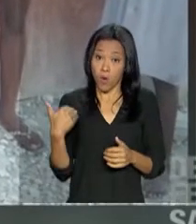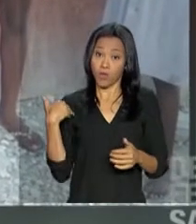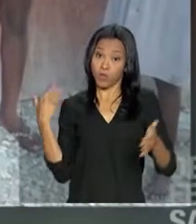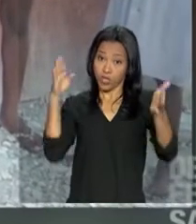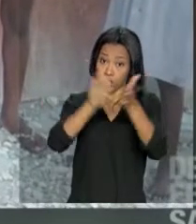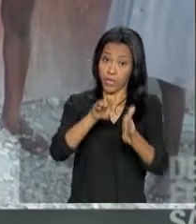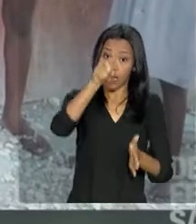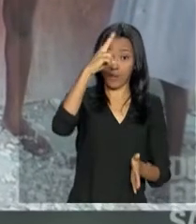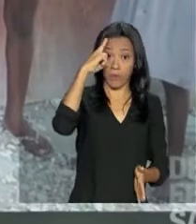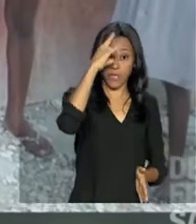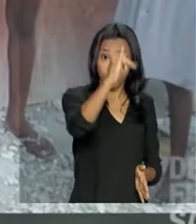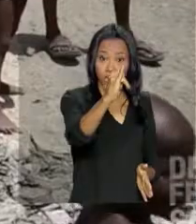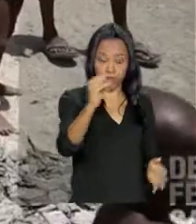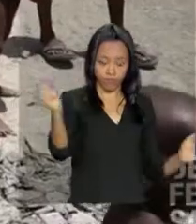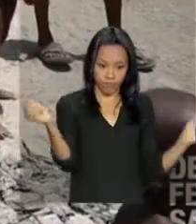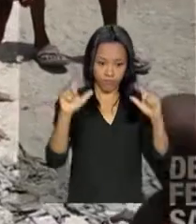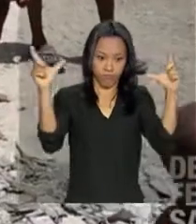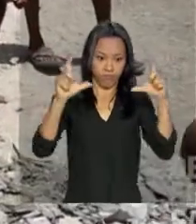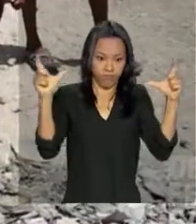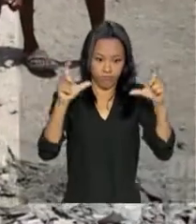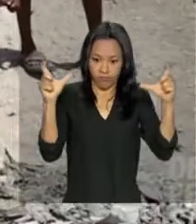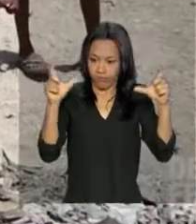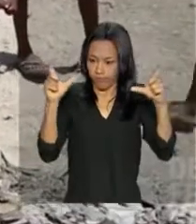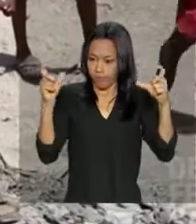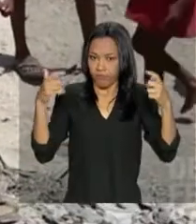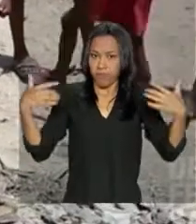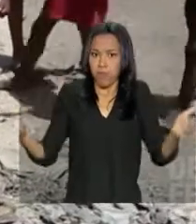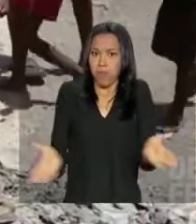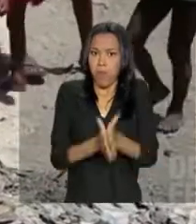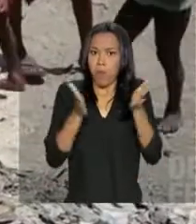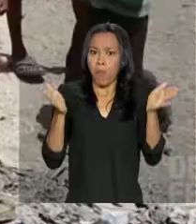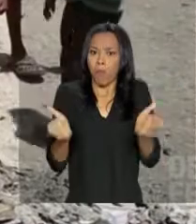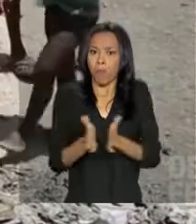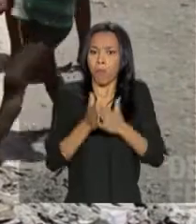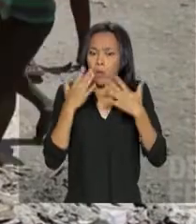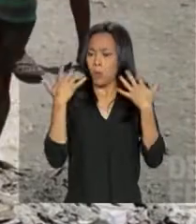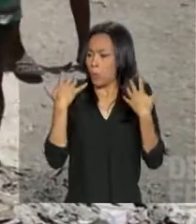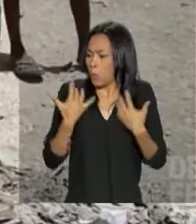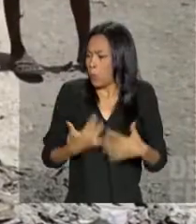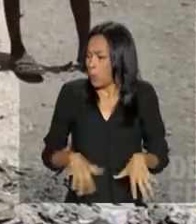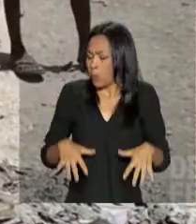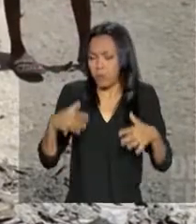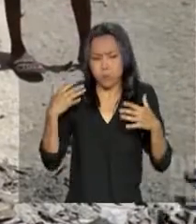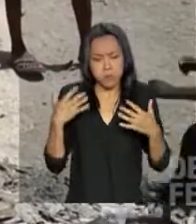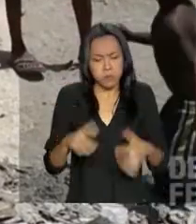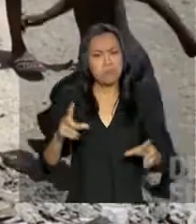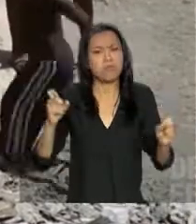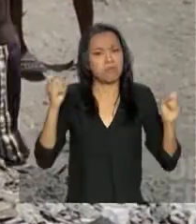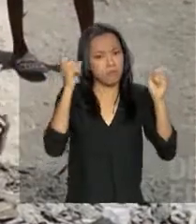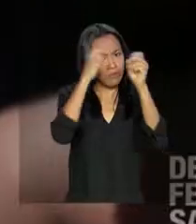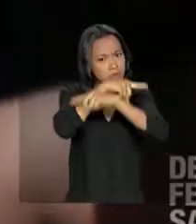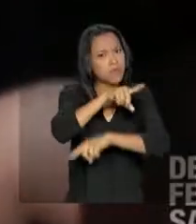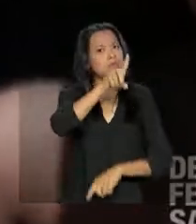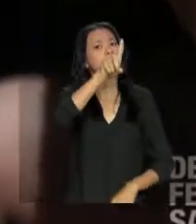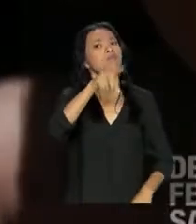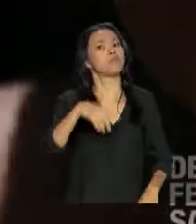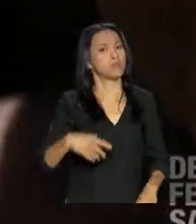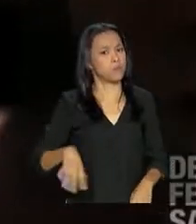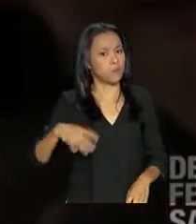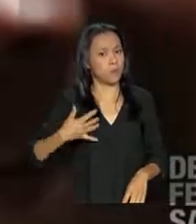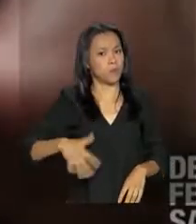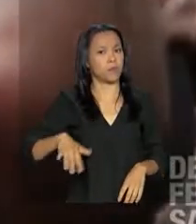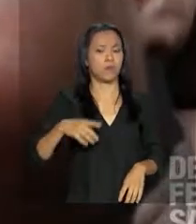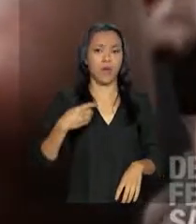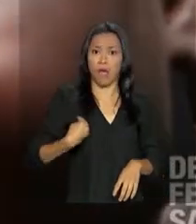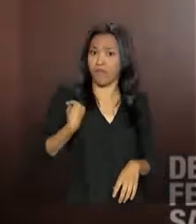o choque foi em relação à miséria. A sobrevivência deles era muito difícil em relação